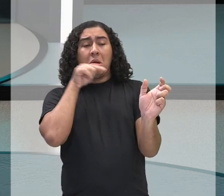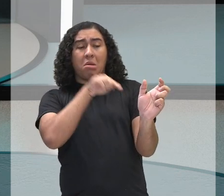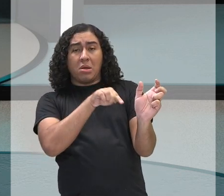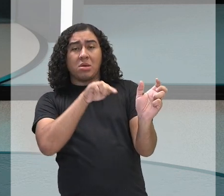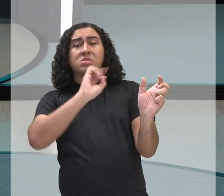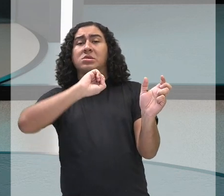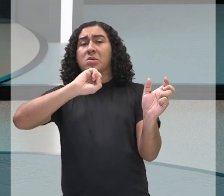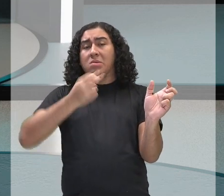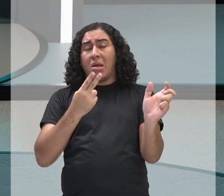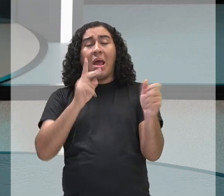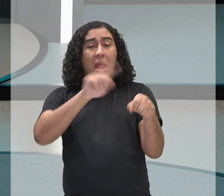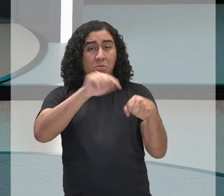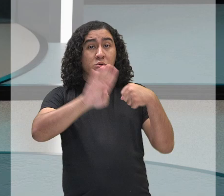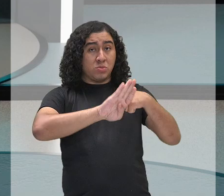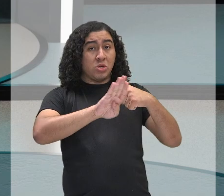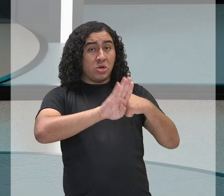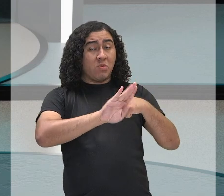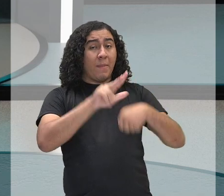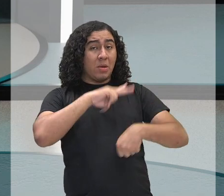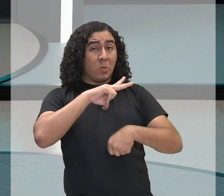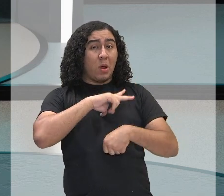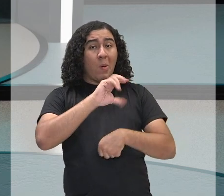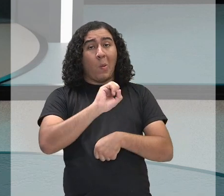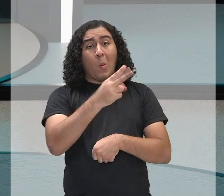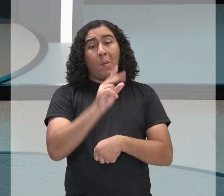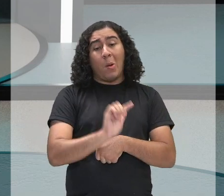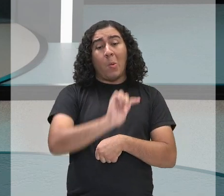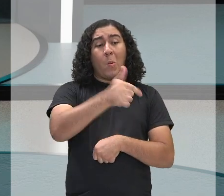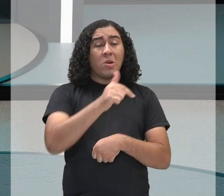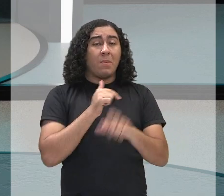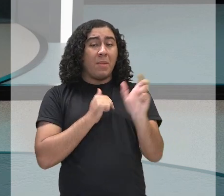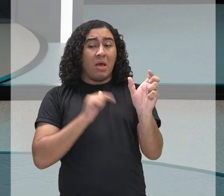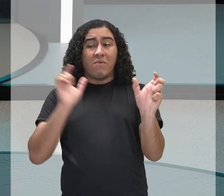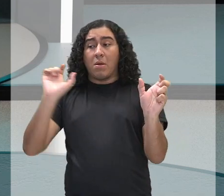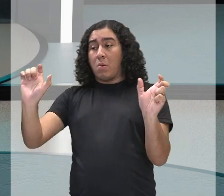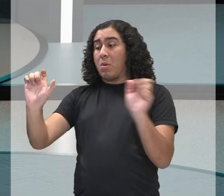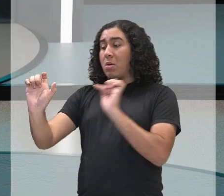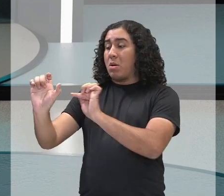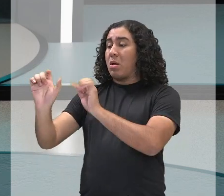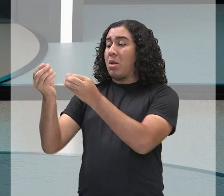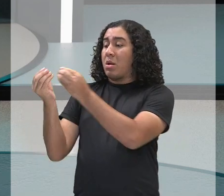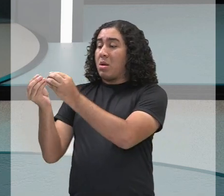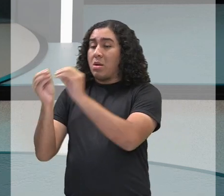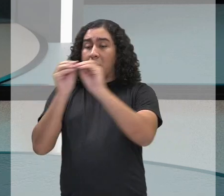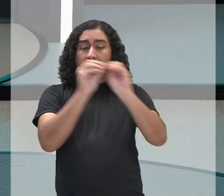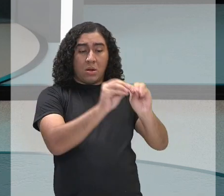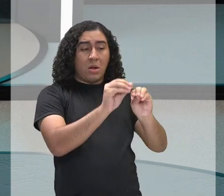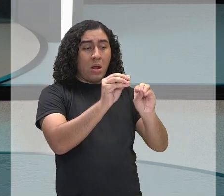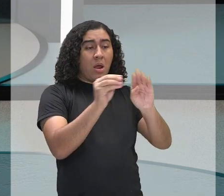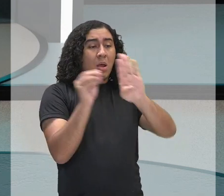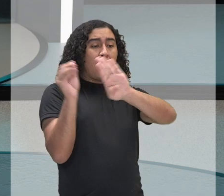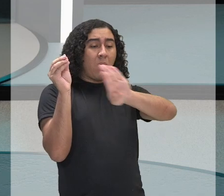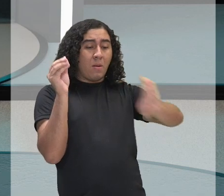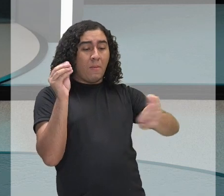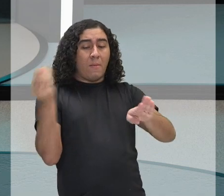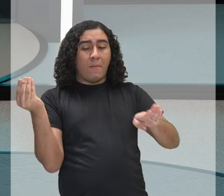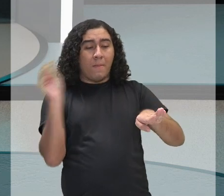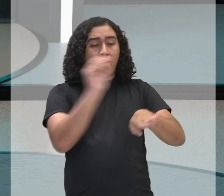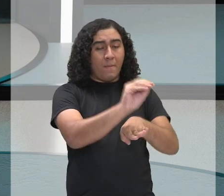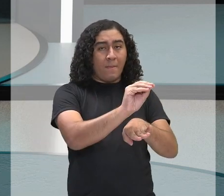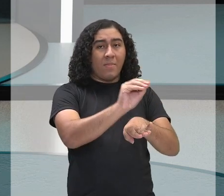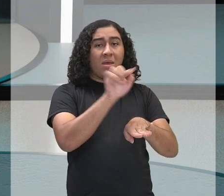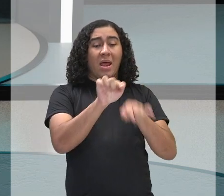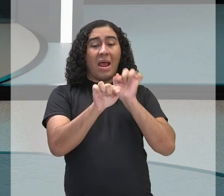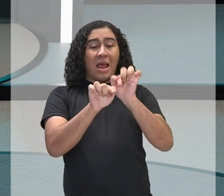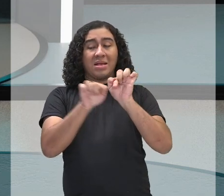substantivo, claro, um substantivo próprio, ou então uma outra palavra por uma outra palavra, essa outra palavra que eu estou utilizando para substituir